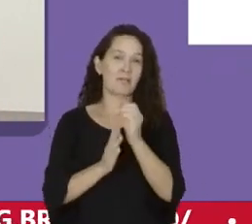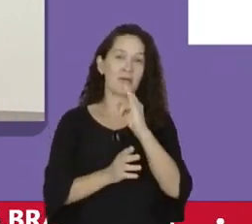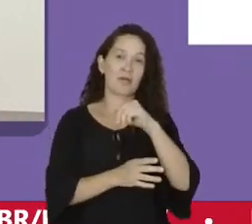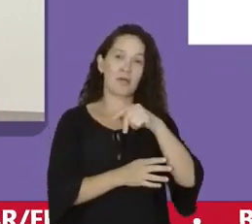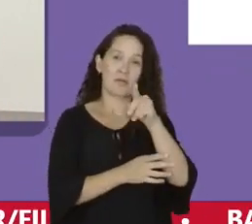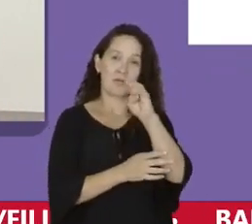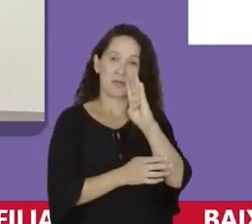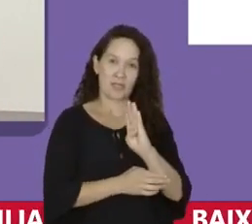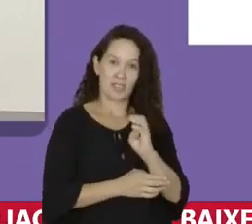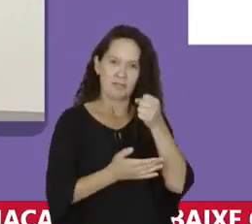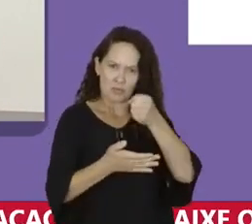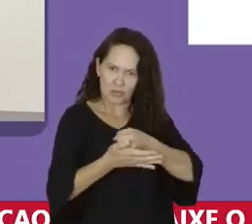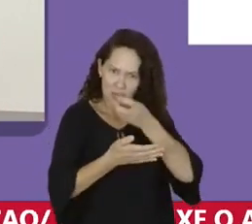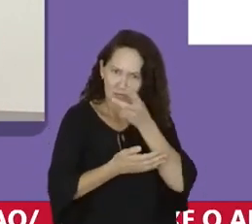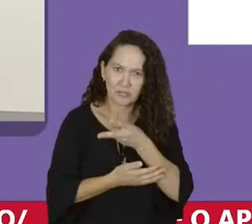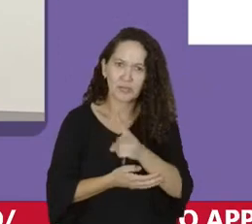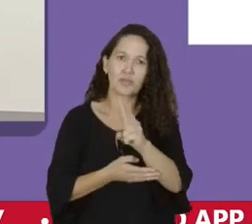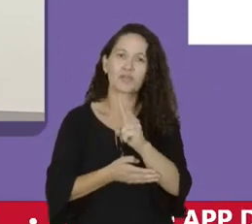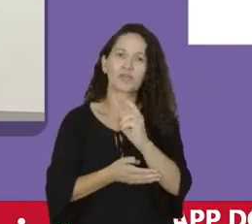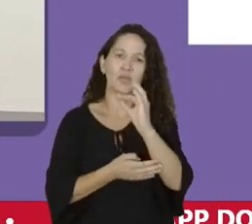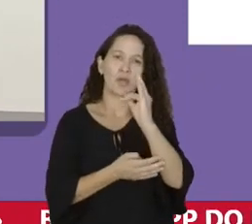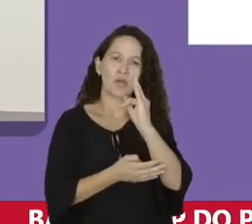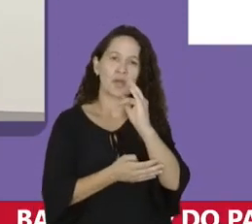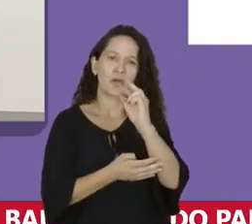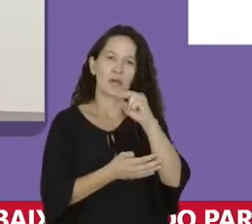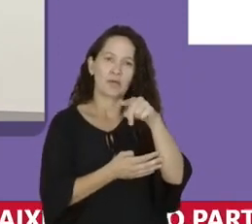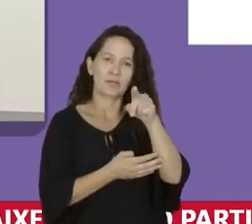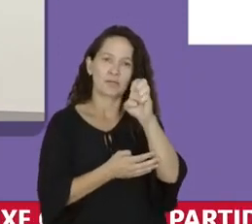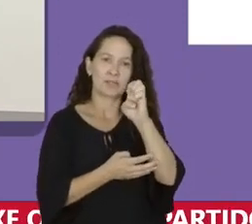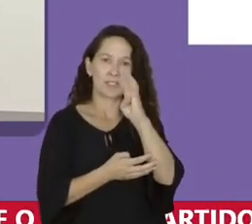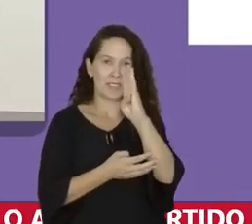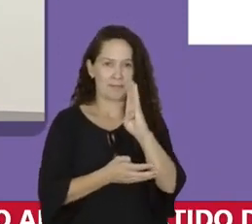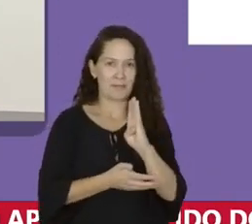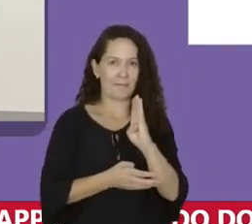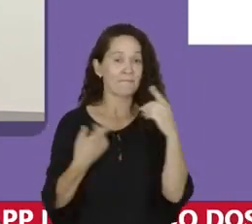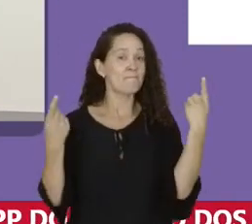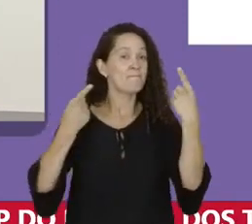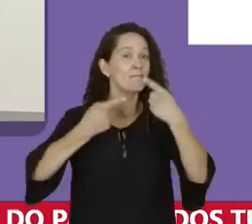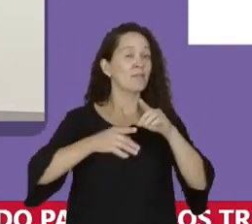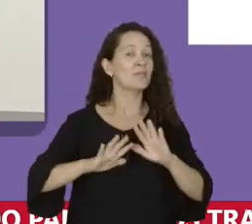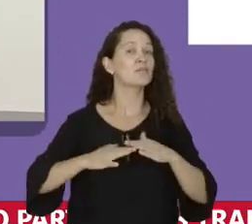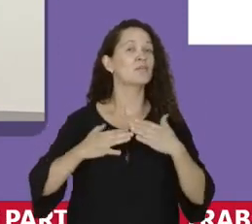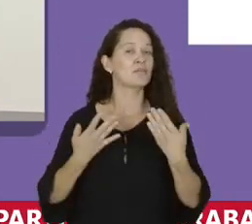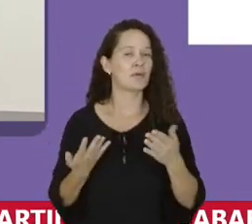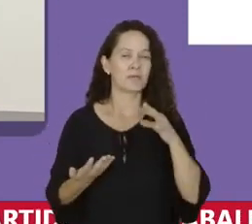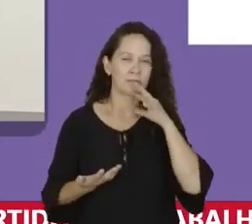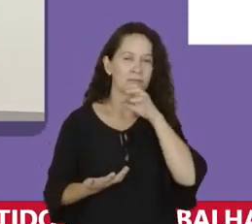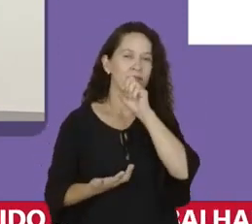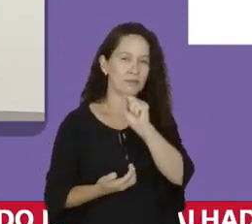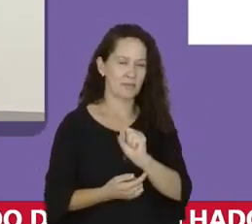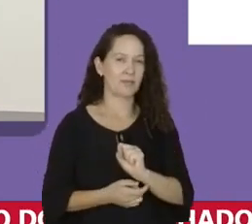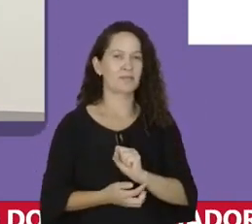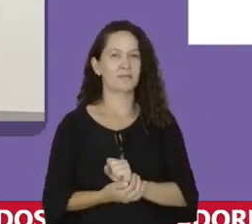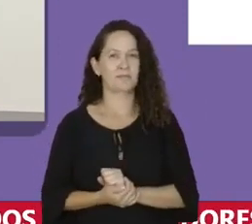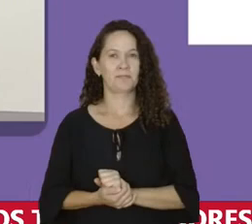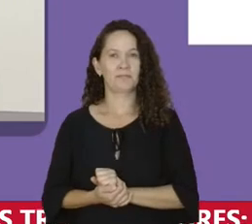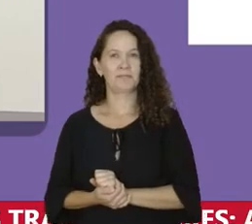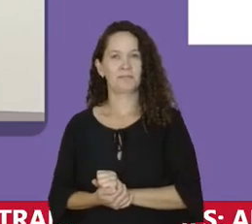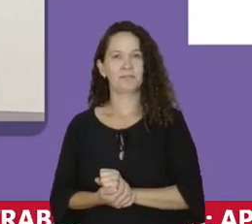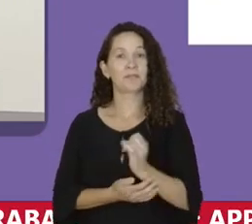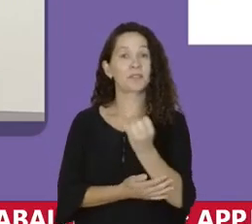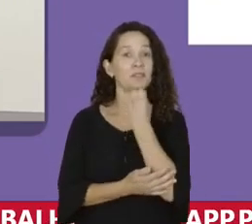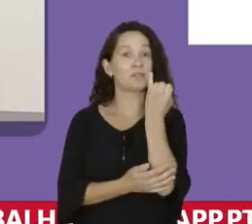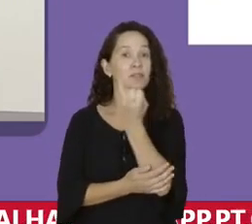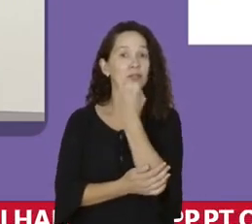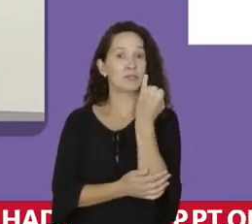Fundeb, que nós estamos lutando para manter. Bom, desafios. Eu acho que é